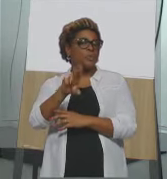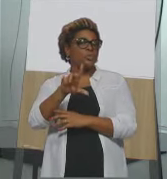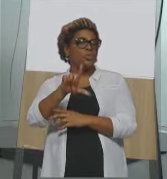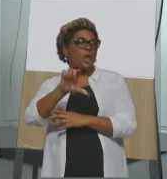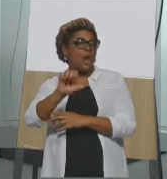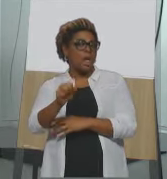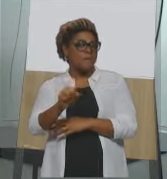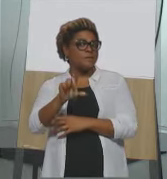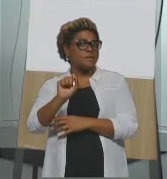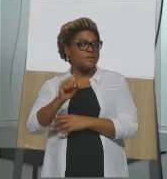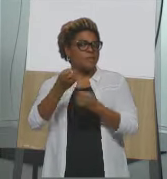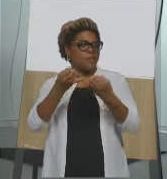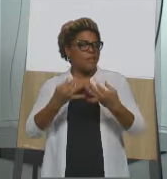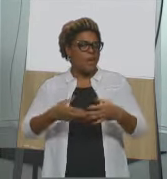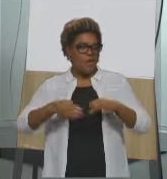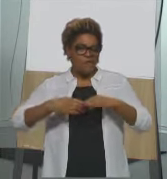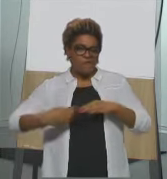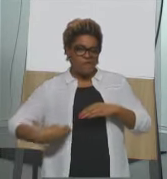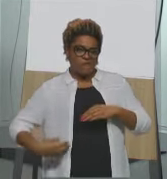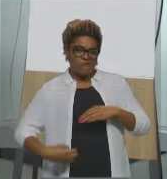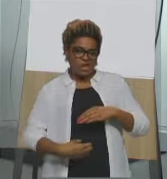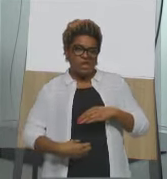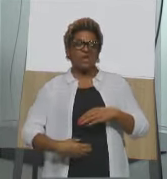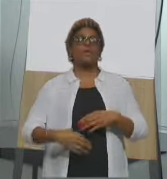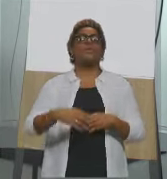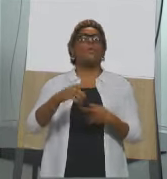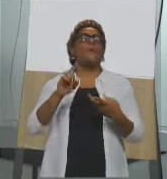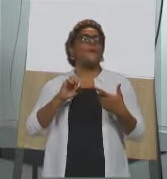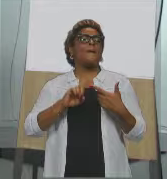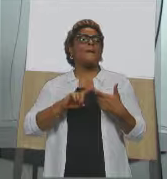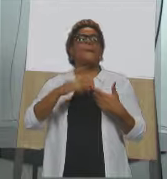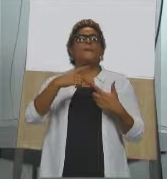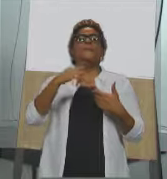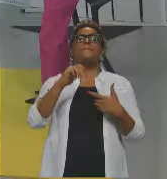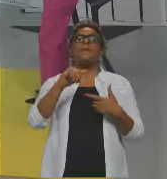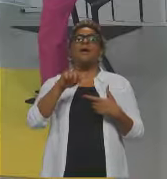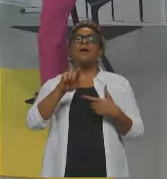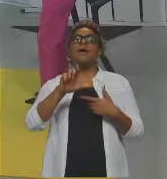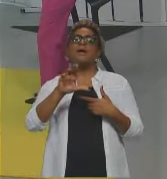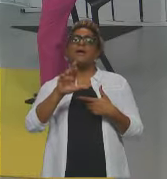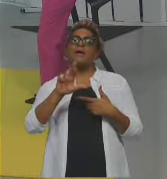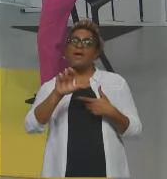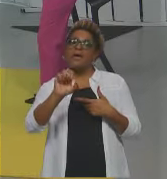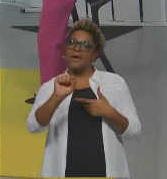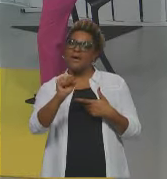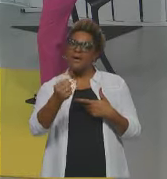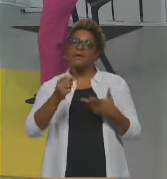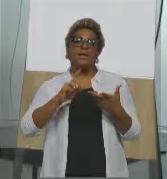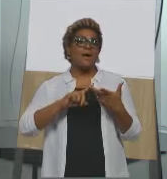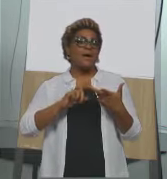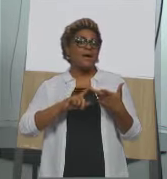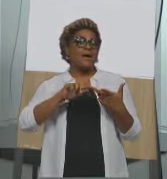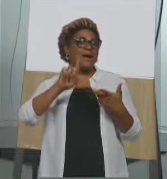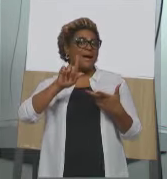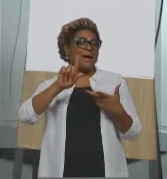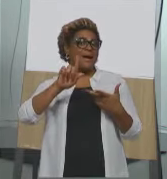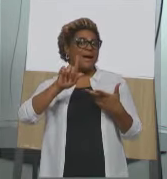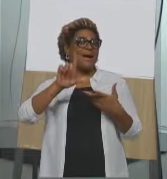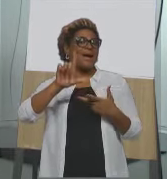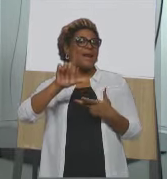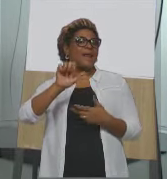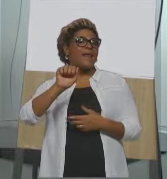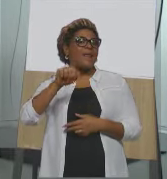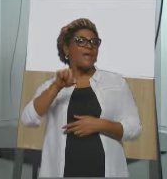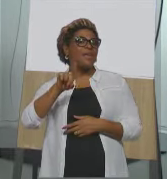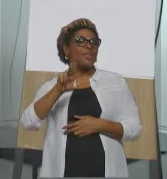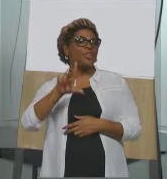fígado, o pâncreas, as próprias glândulas salivares que produzem a saliva. Você sabia que a saliva ela exerce um papel